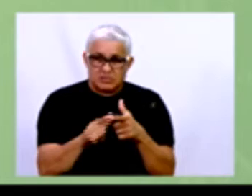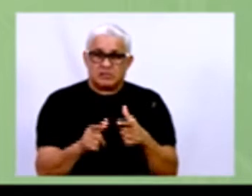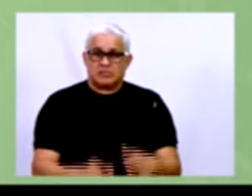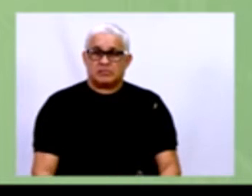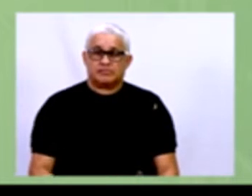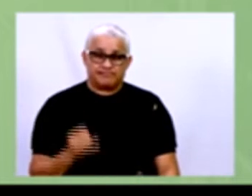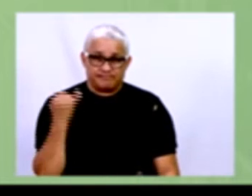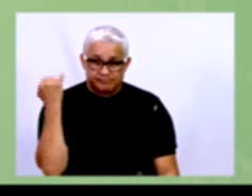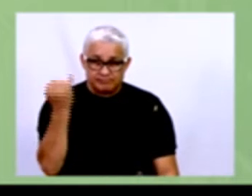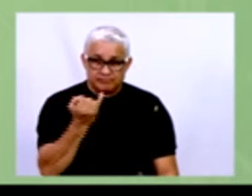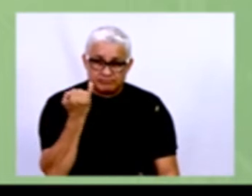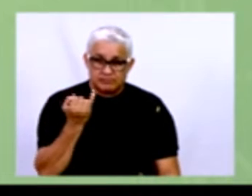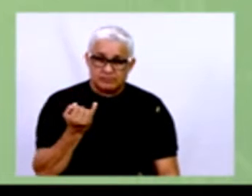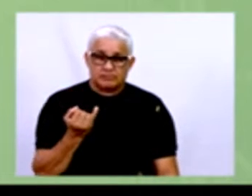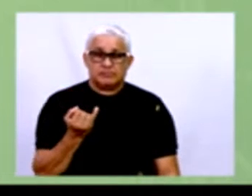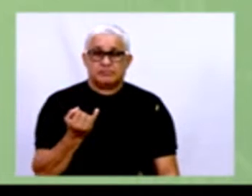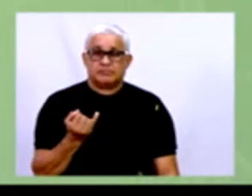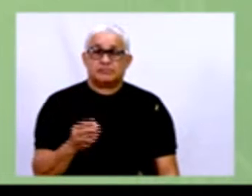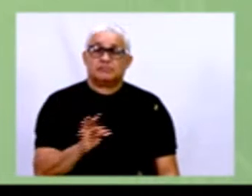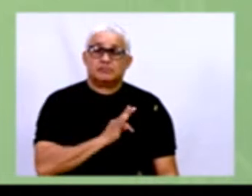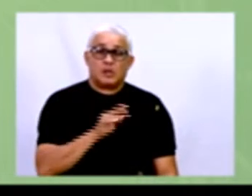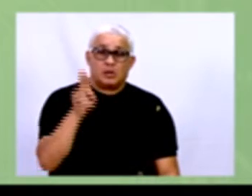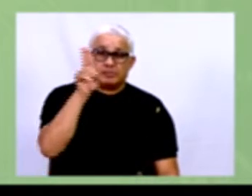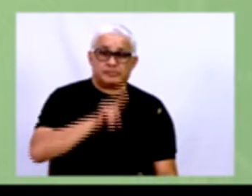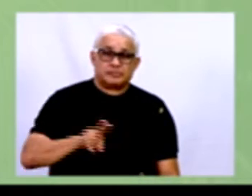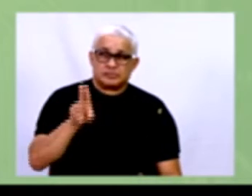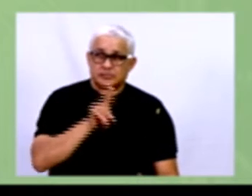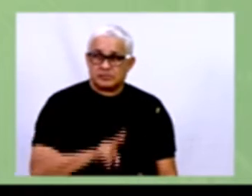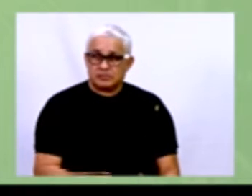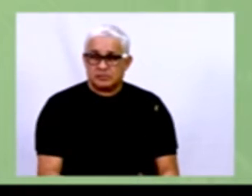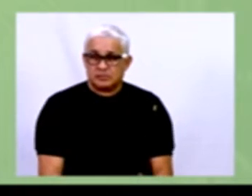fundamental. Que técnicas serão utilizadas